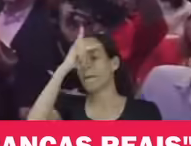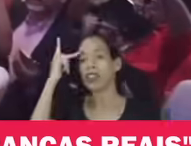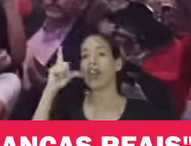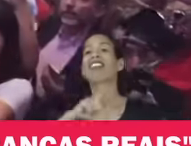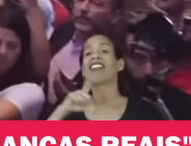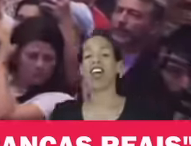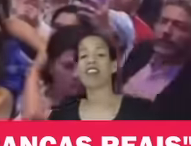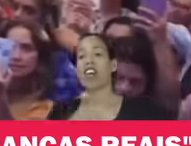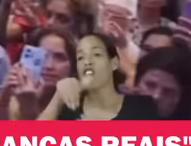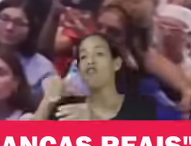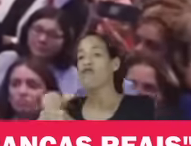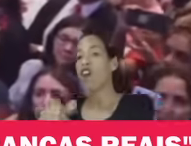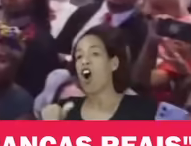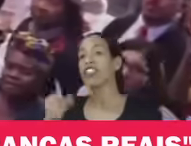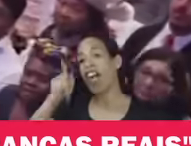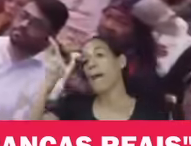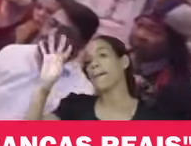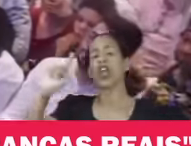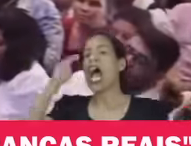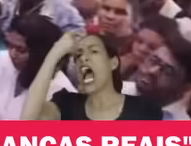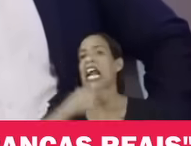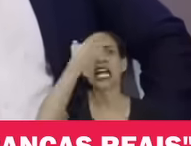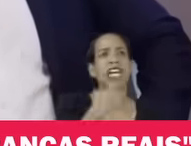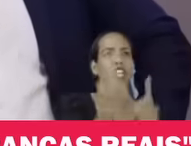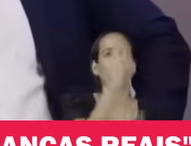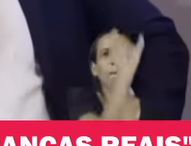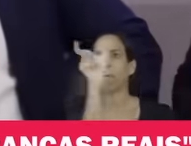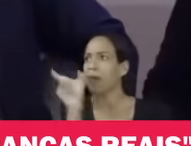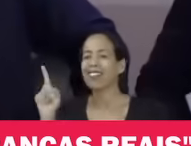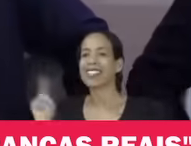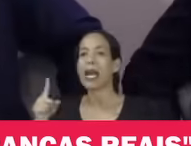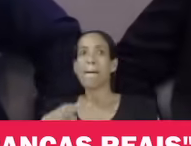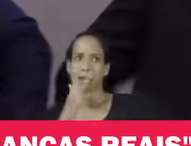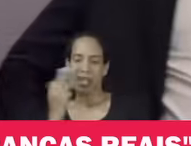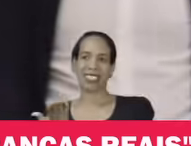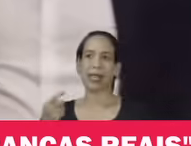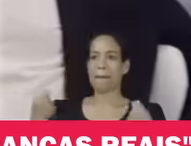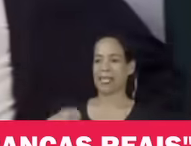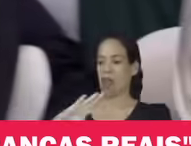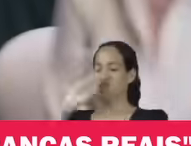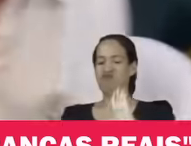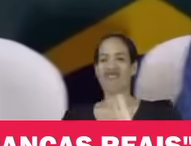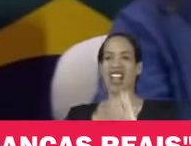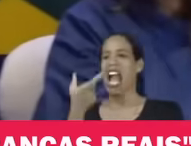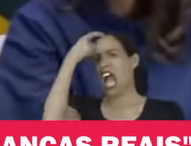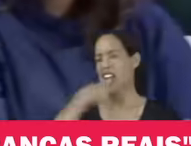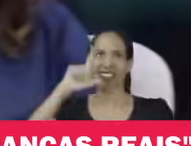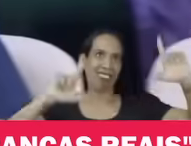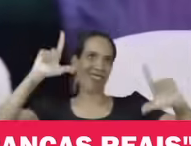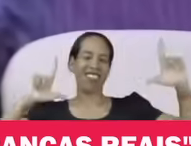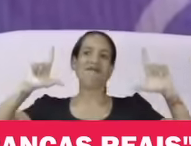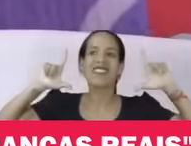PT. Não é a cara pessoal de cada um de nós. Mas o cara acha que tem que colocar a cara dele na